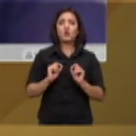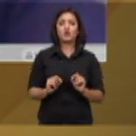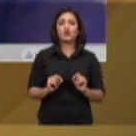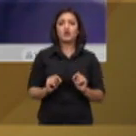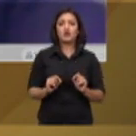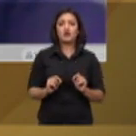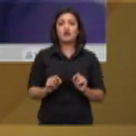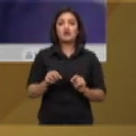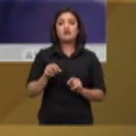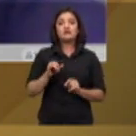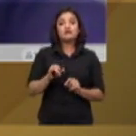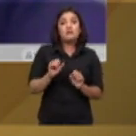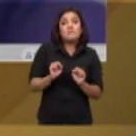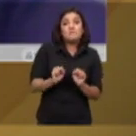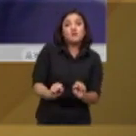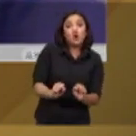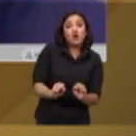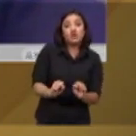de